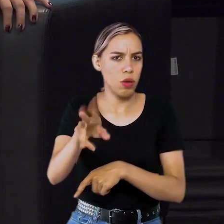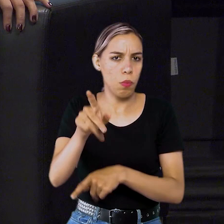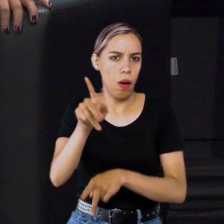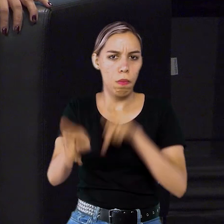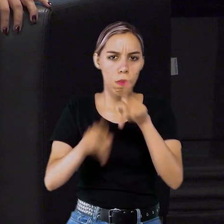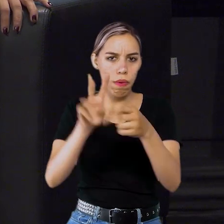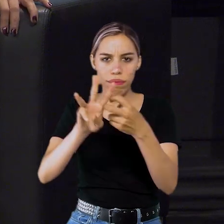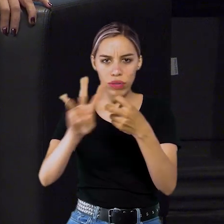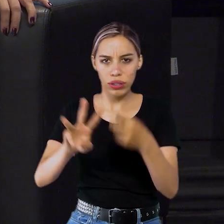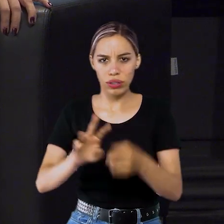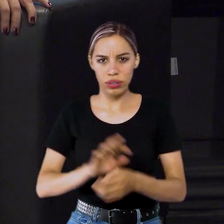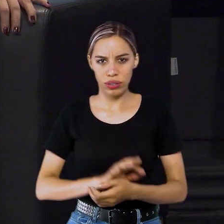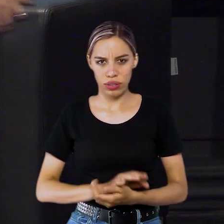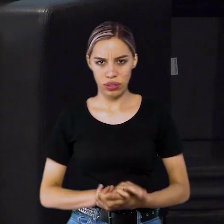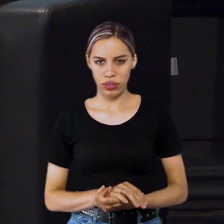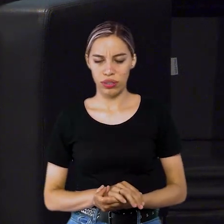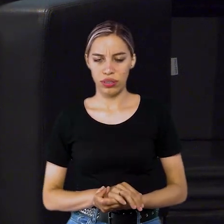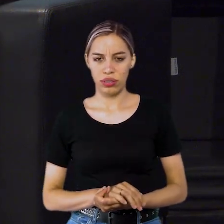indígenas, né?